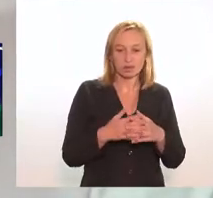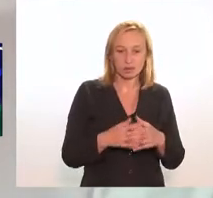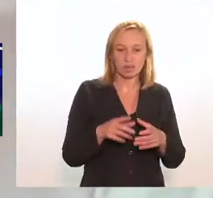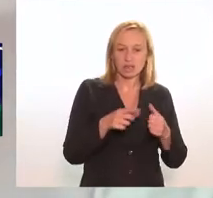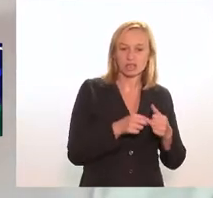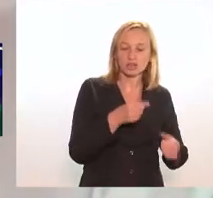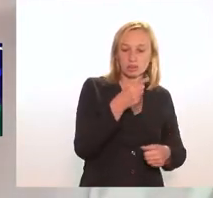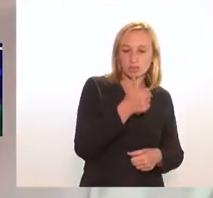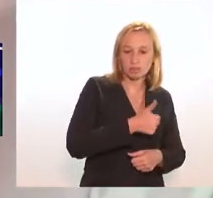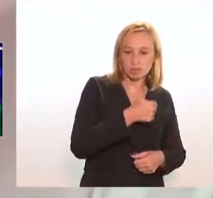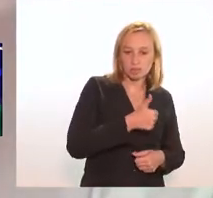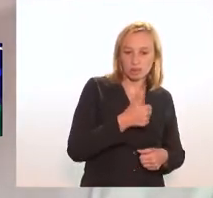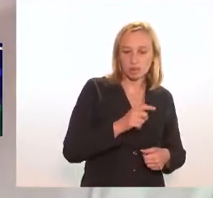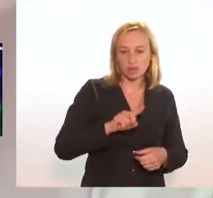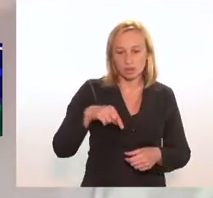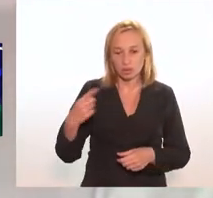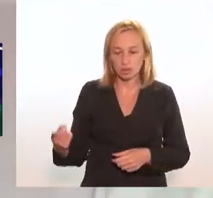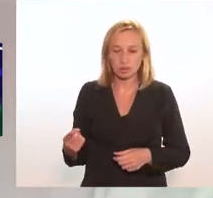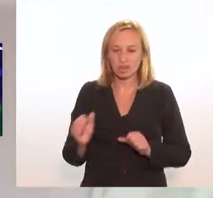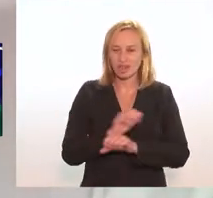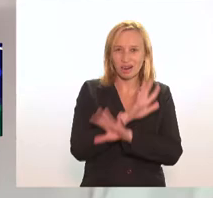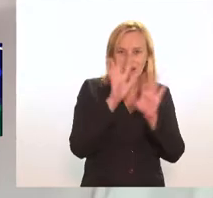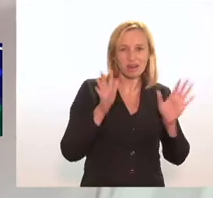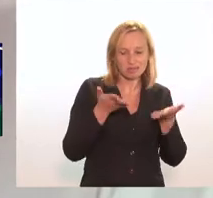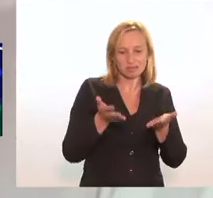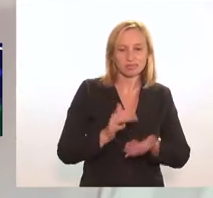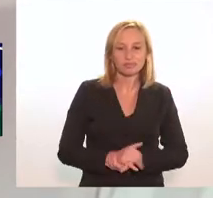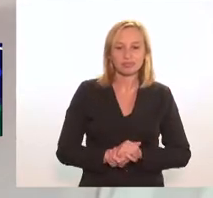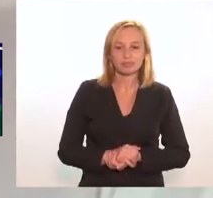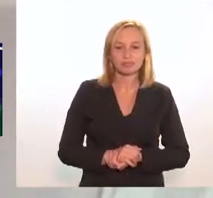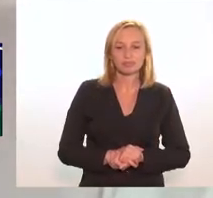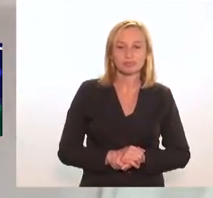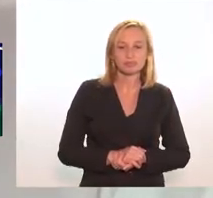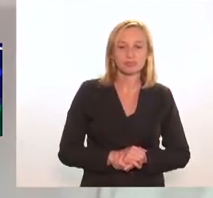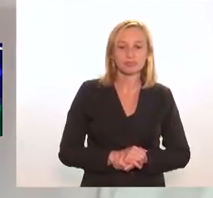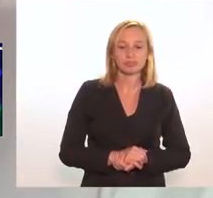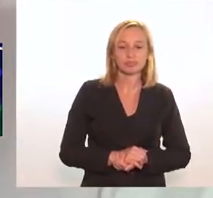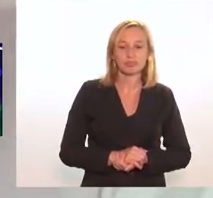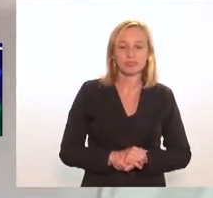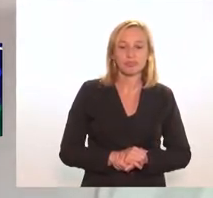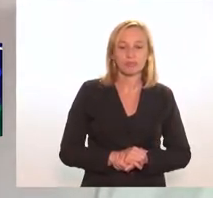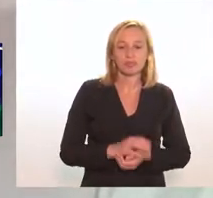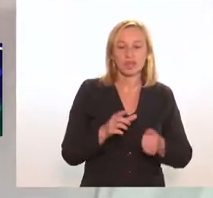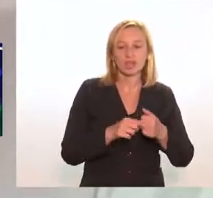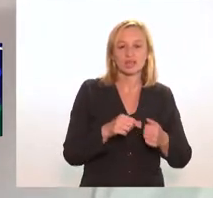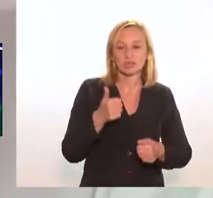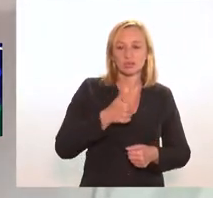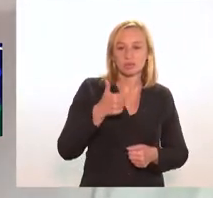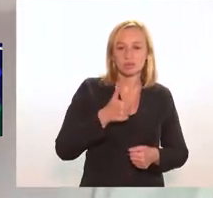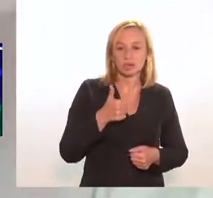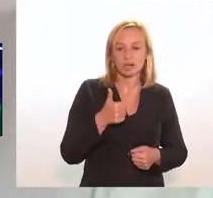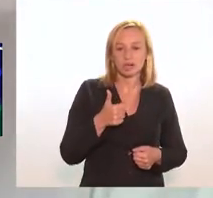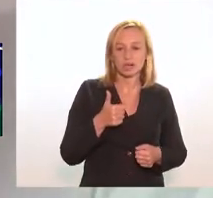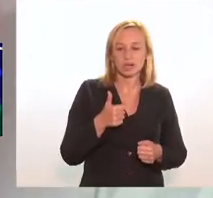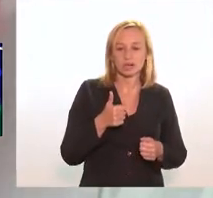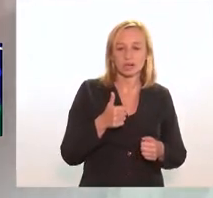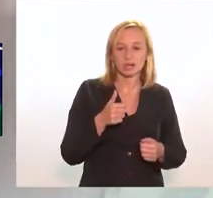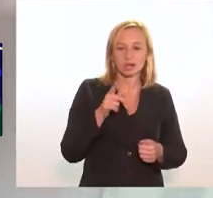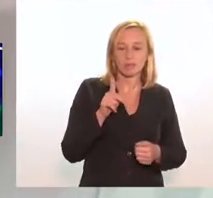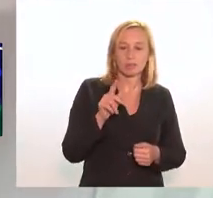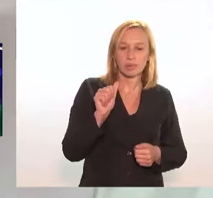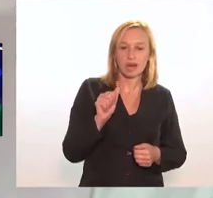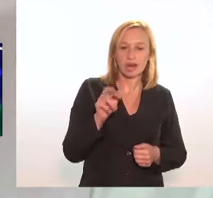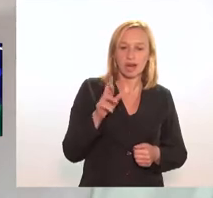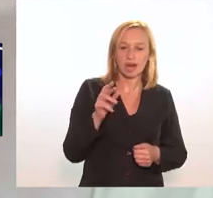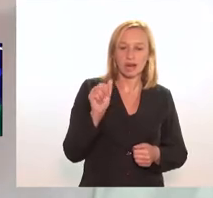restante da lei. Né? Fica claro isso. Né? O próprio artigo 1º diz que cabe aos parâmetros nacionais,